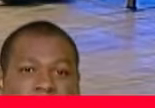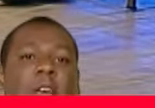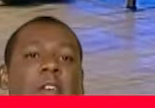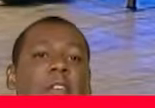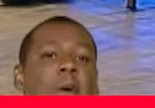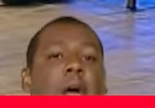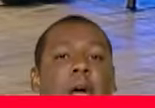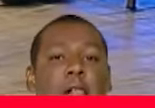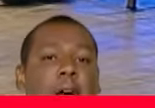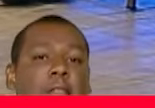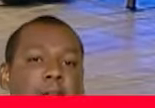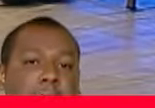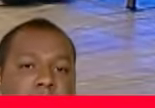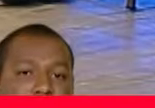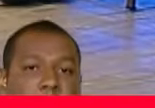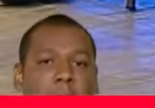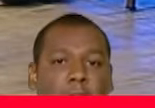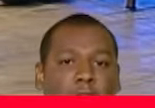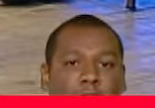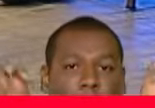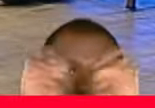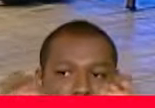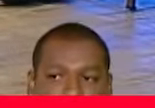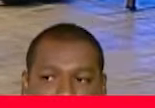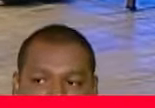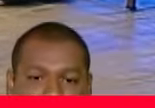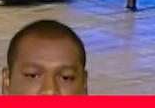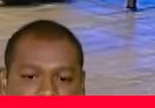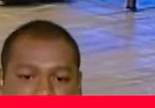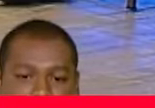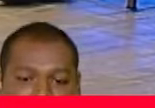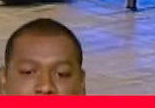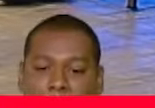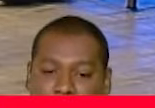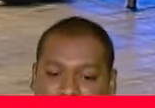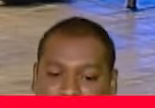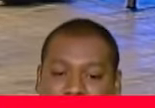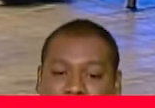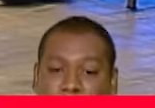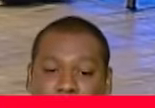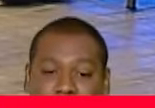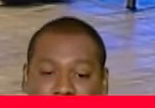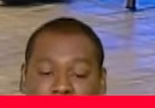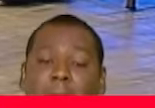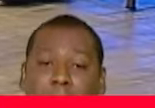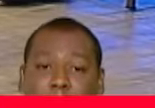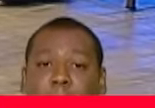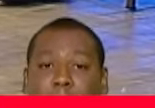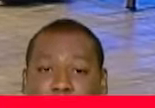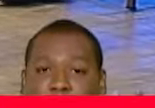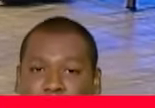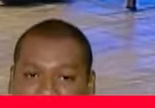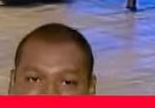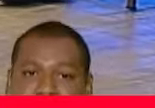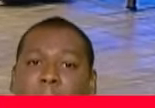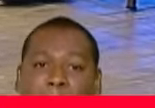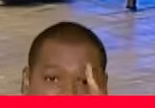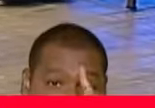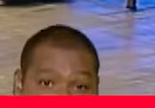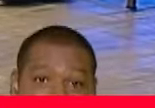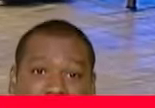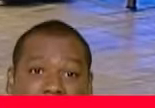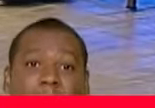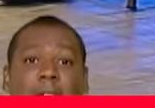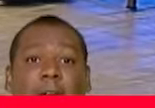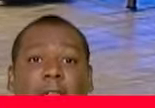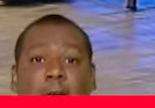se fosse melhorar as coisas, e quando termina as eleições, retira. Tem um outro tipo de político que, quando não